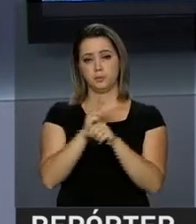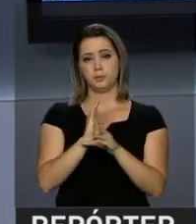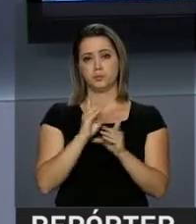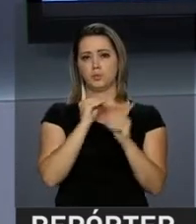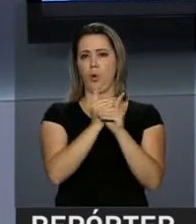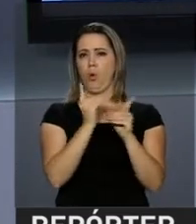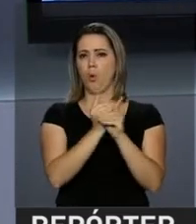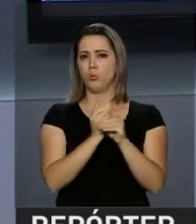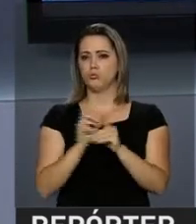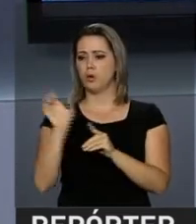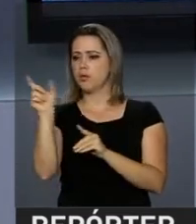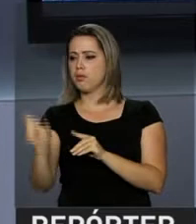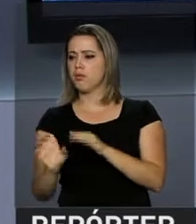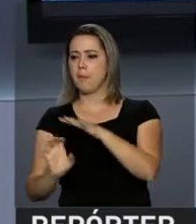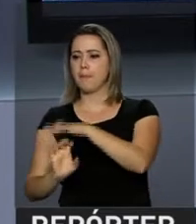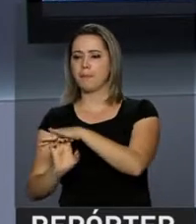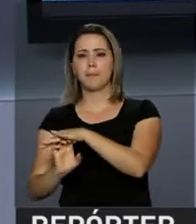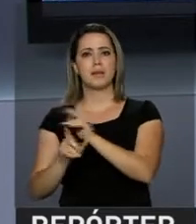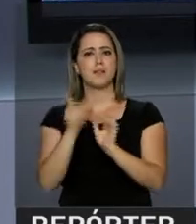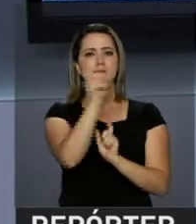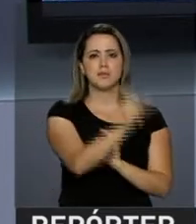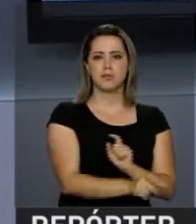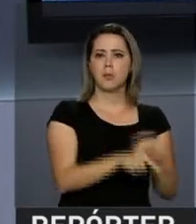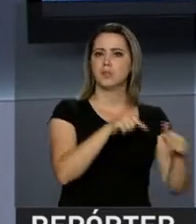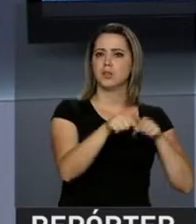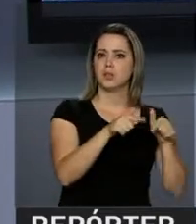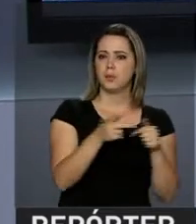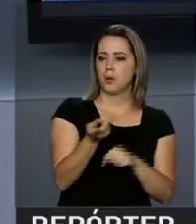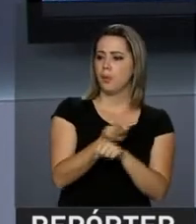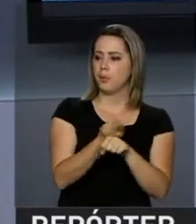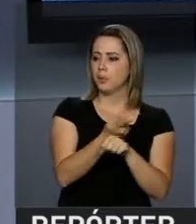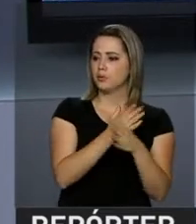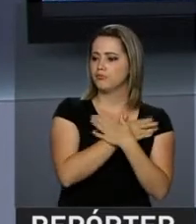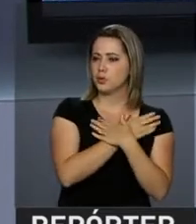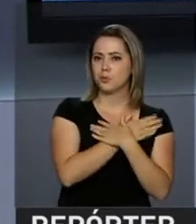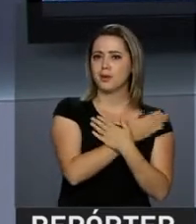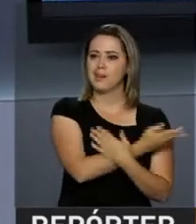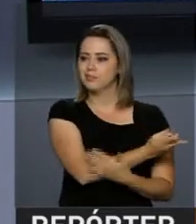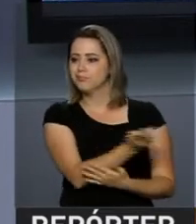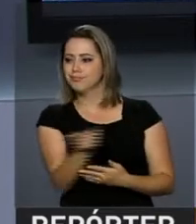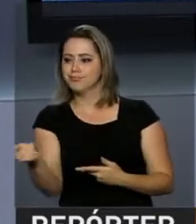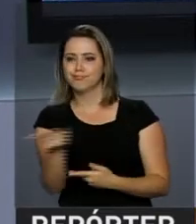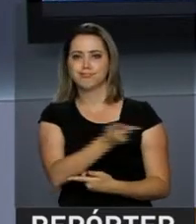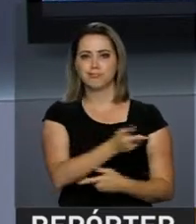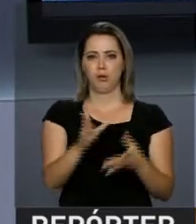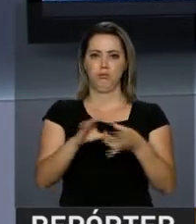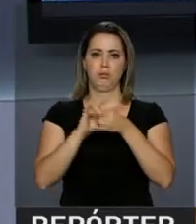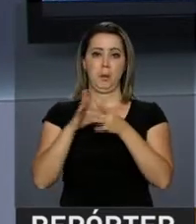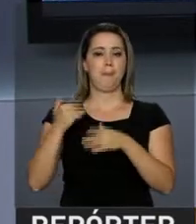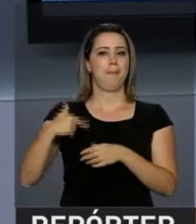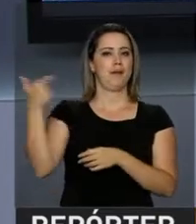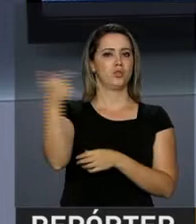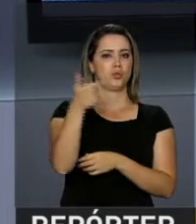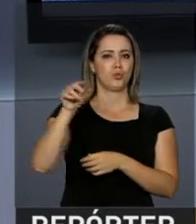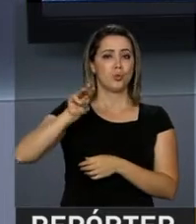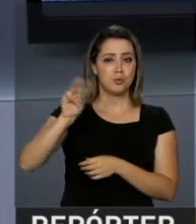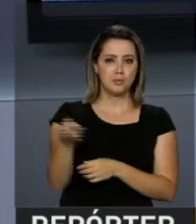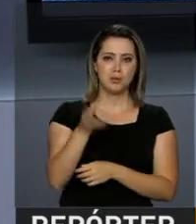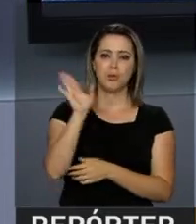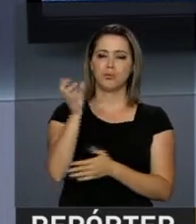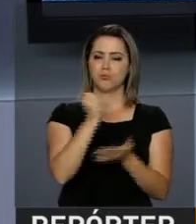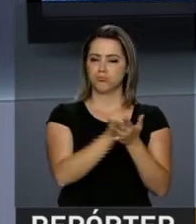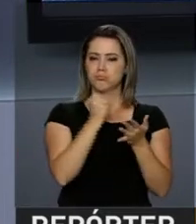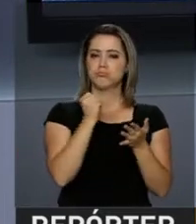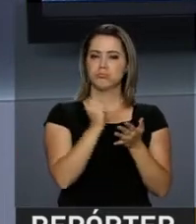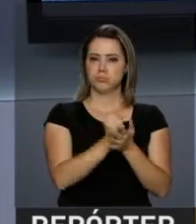trabalhador e empregador de forma gratuita somente neste ano quase 2 milhões de trabalhadores foram cadastrados no